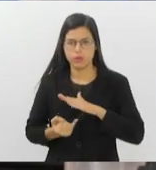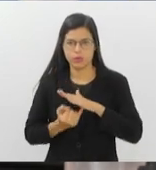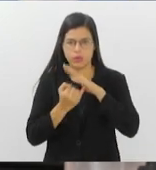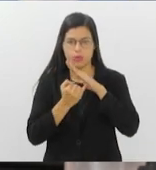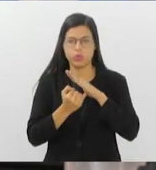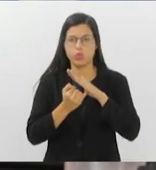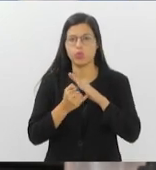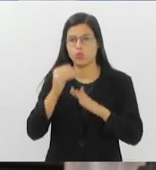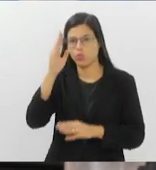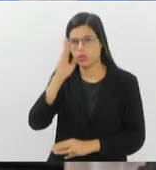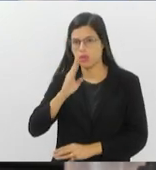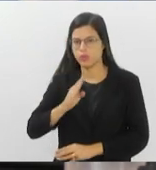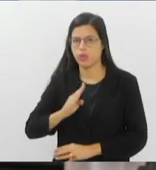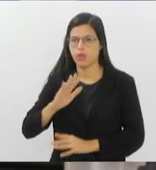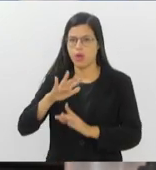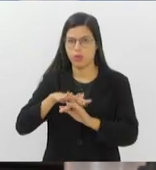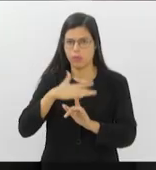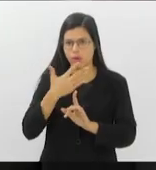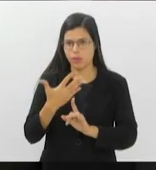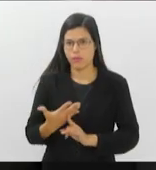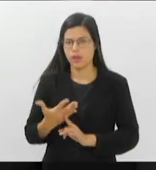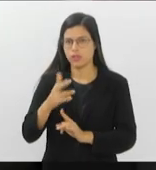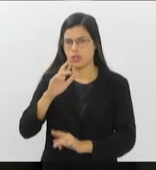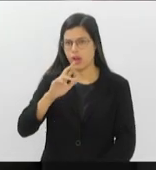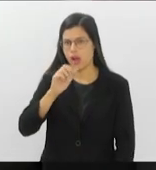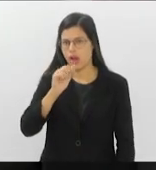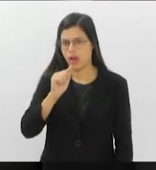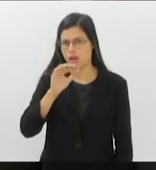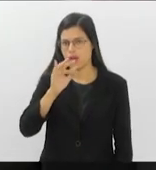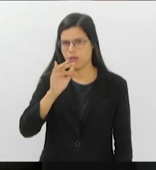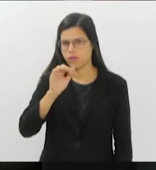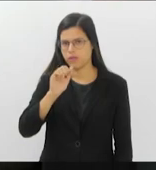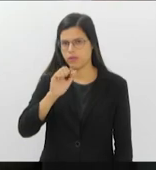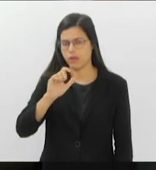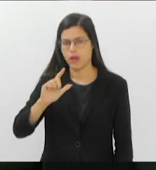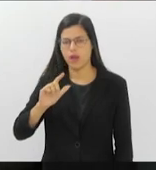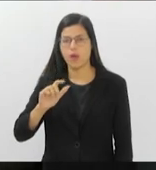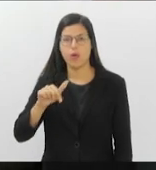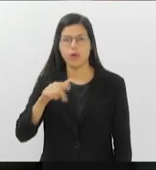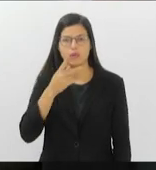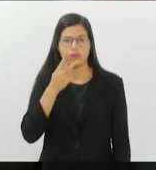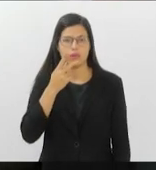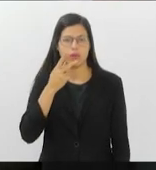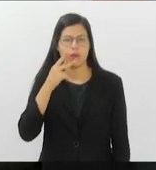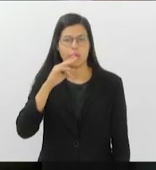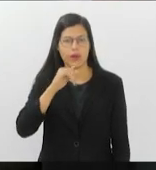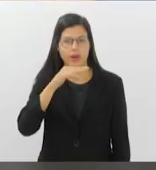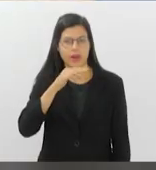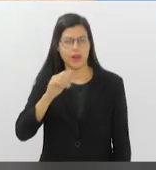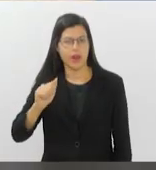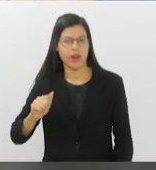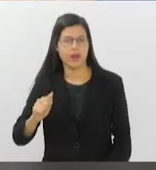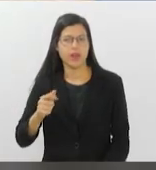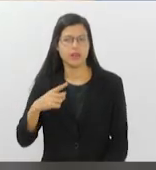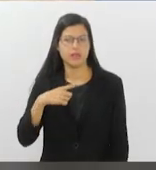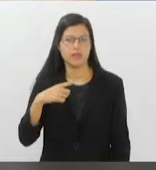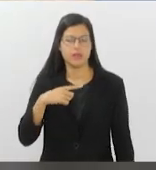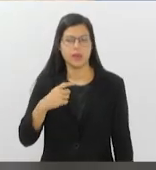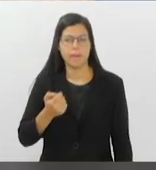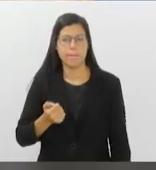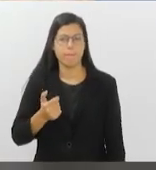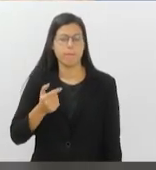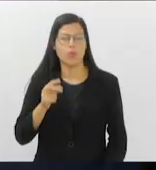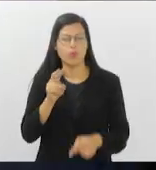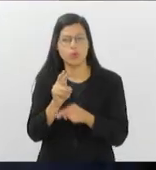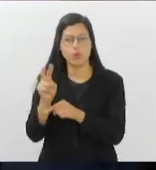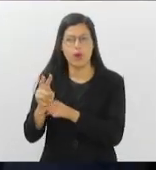Ambiente, Rafael Freire, disse que o INEA conta hoje com apenas 273 guardas-parques, que têm um contrato de